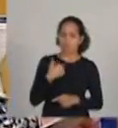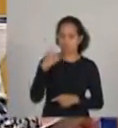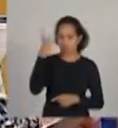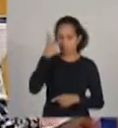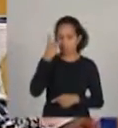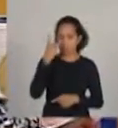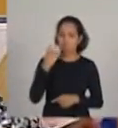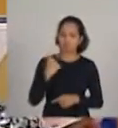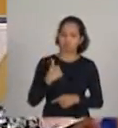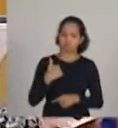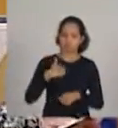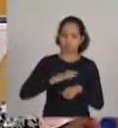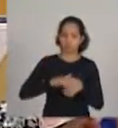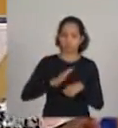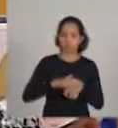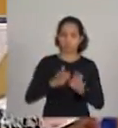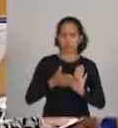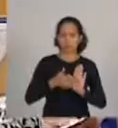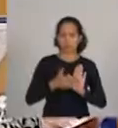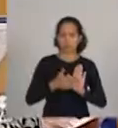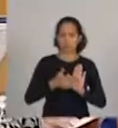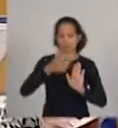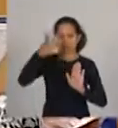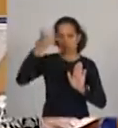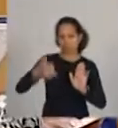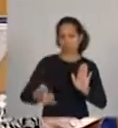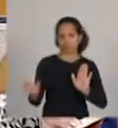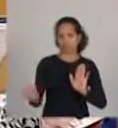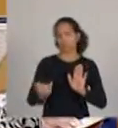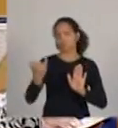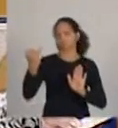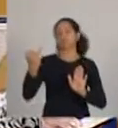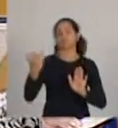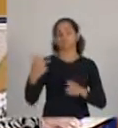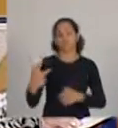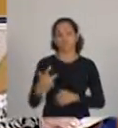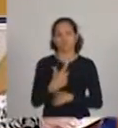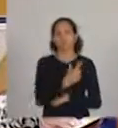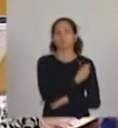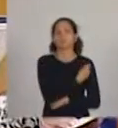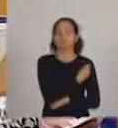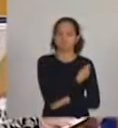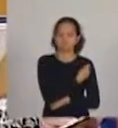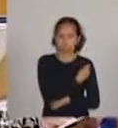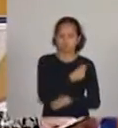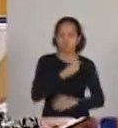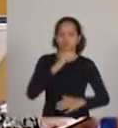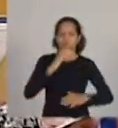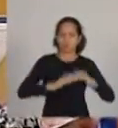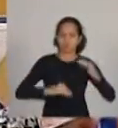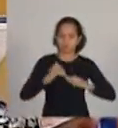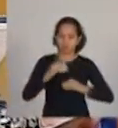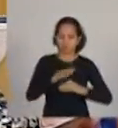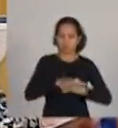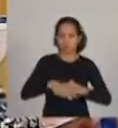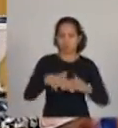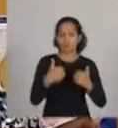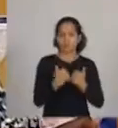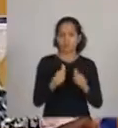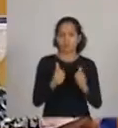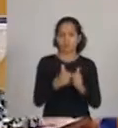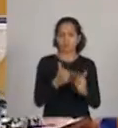fiz uma indicação da importância da vacinação dos profissionais de